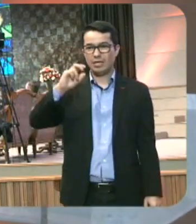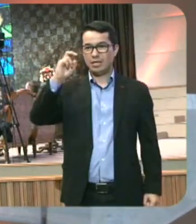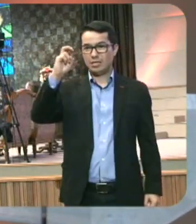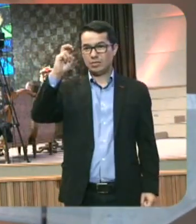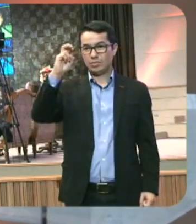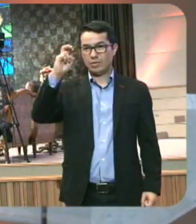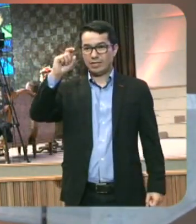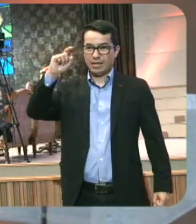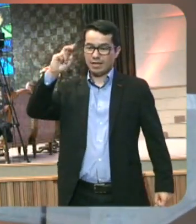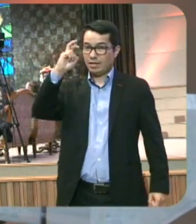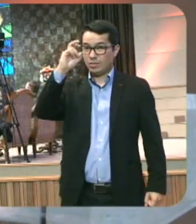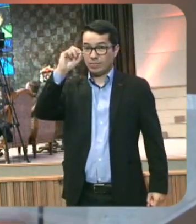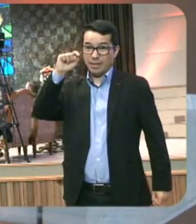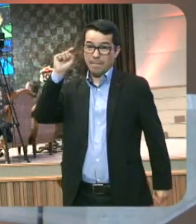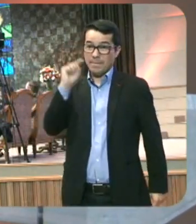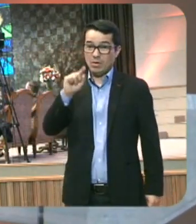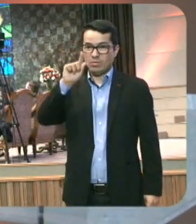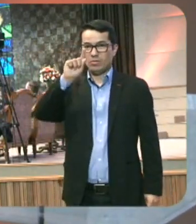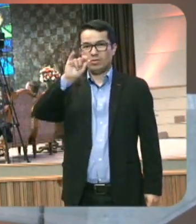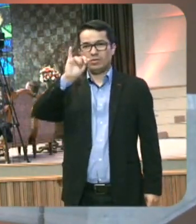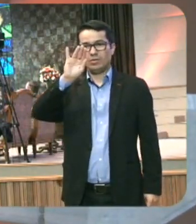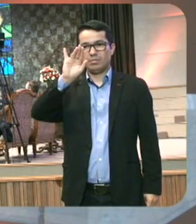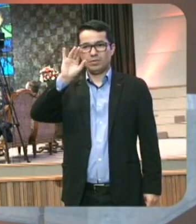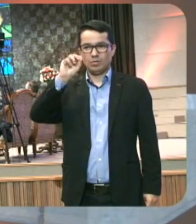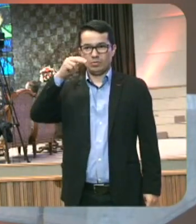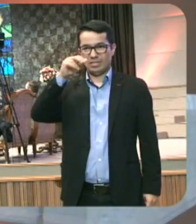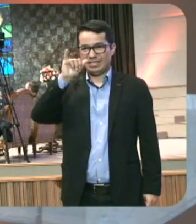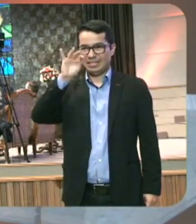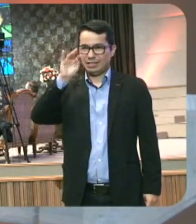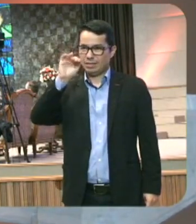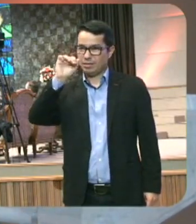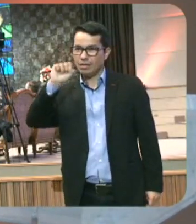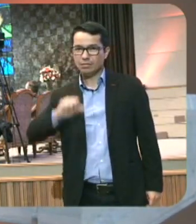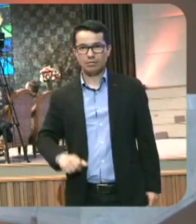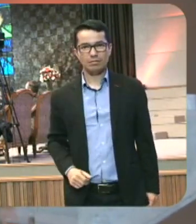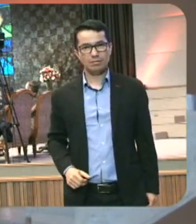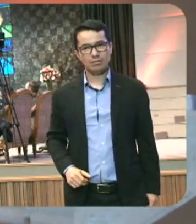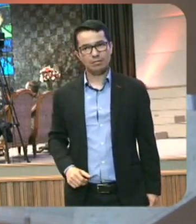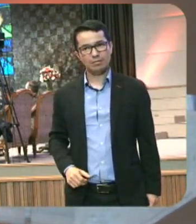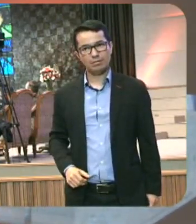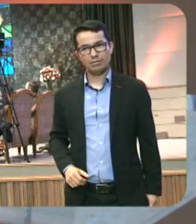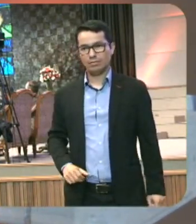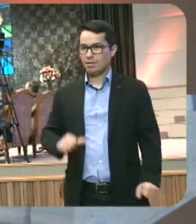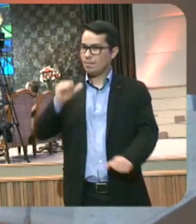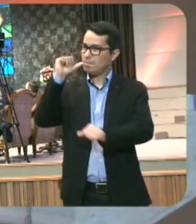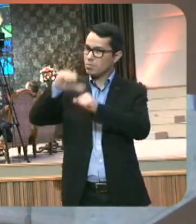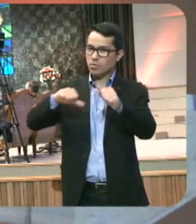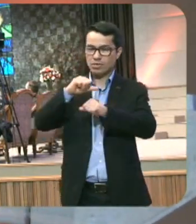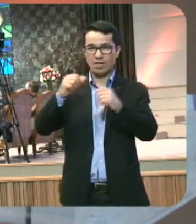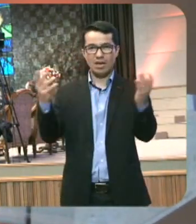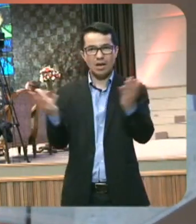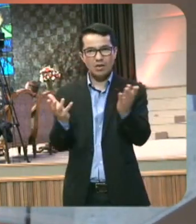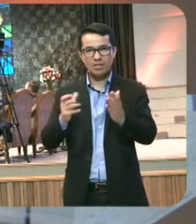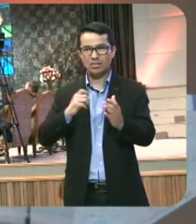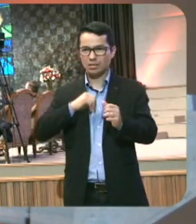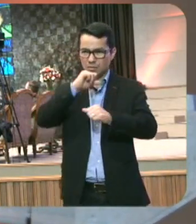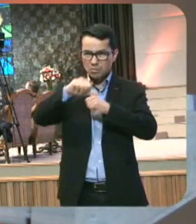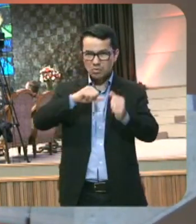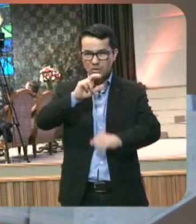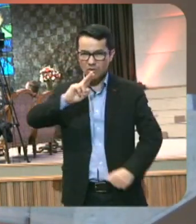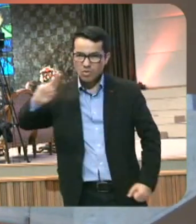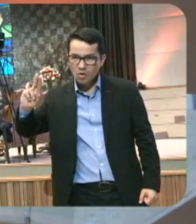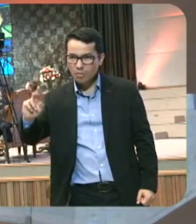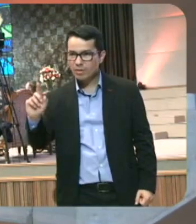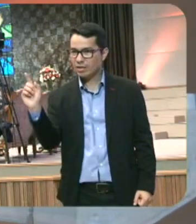50.000 gibeonitas. E agora não aparece mais o nome de gibeonitas, mas aparece